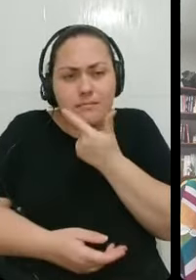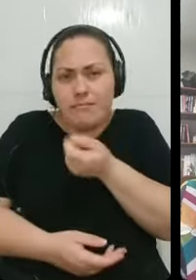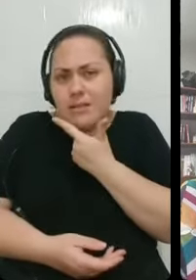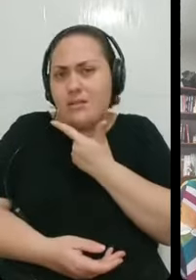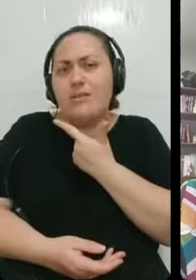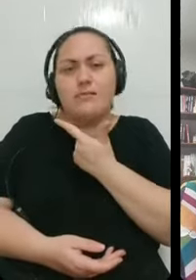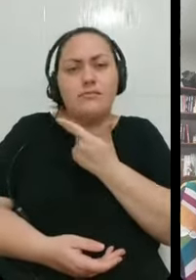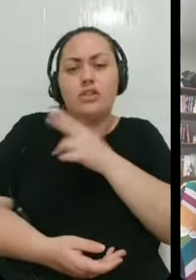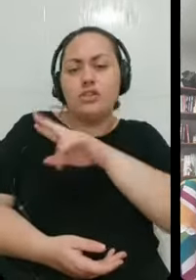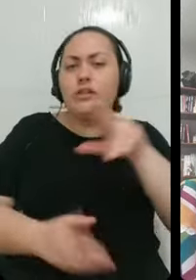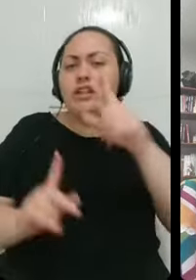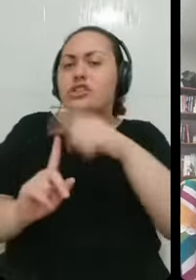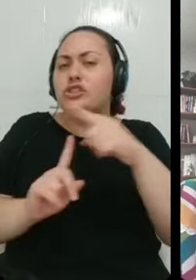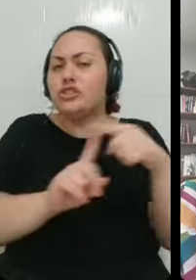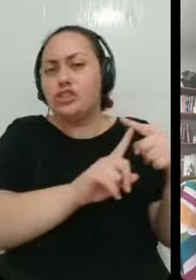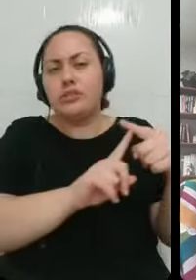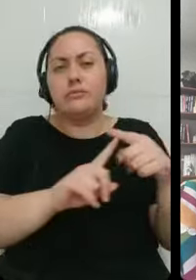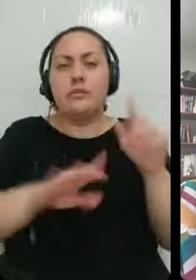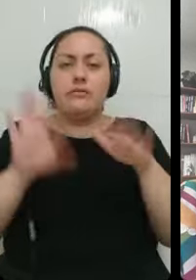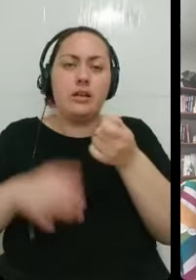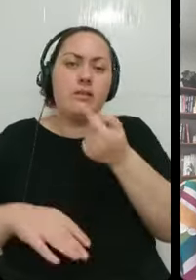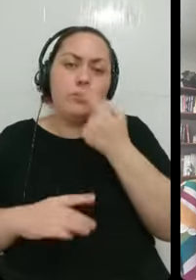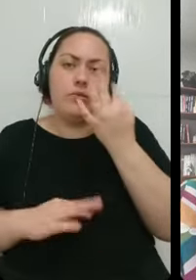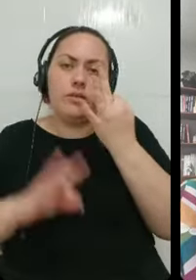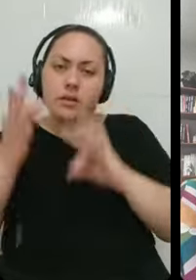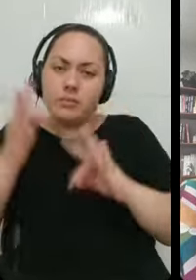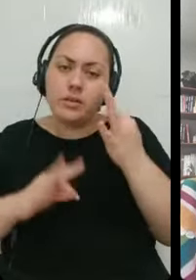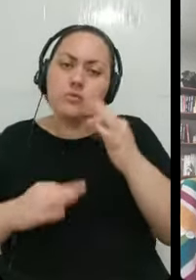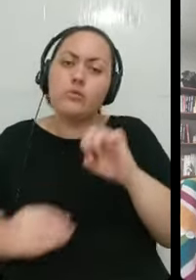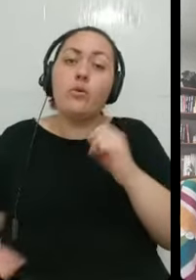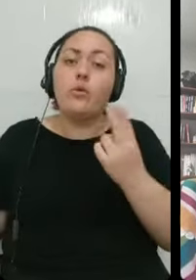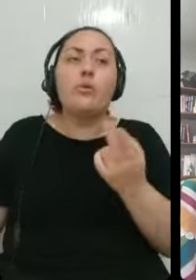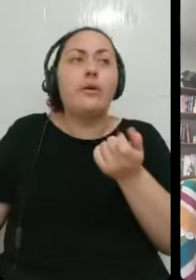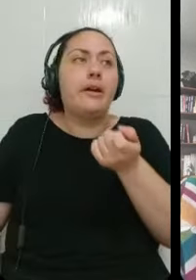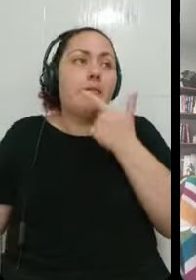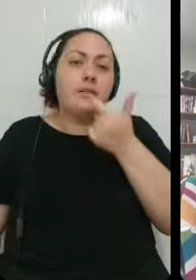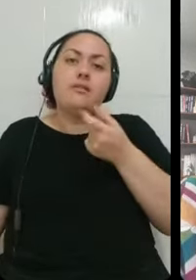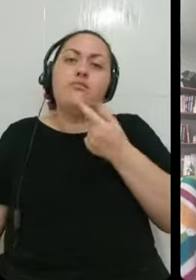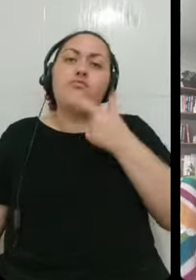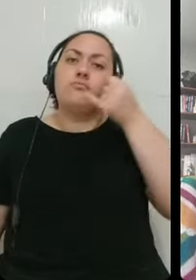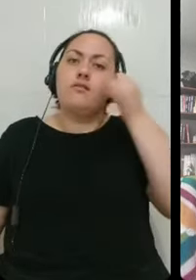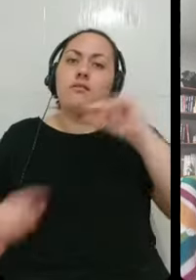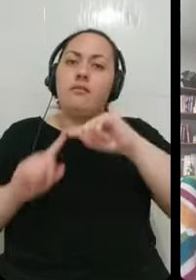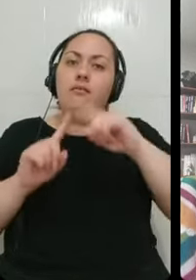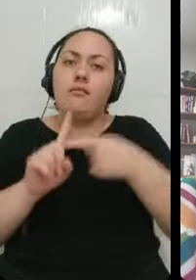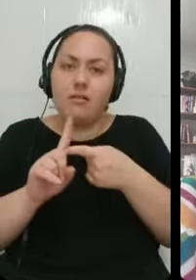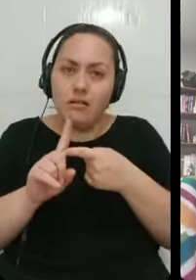diferentes classes terapêuticas, né, um contraceptivo oral, né,